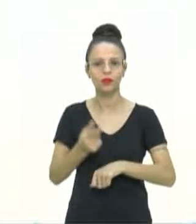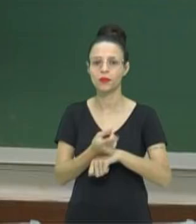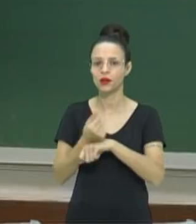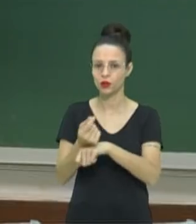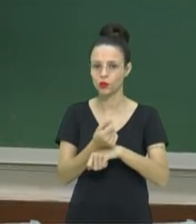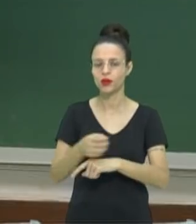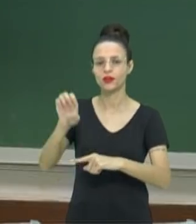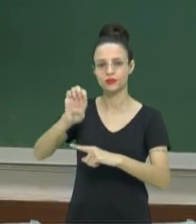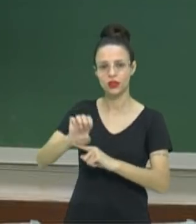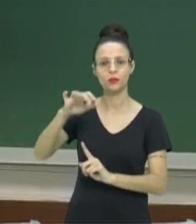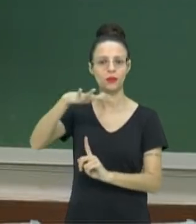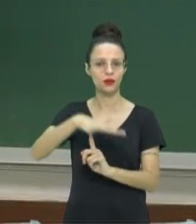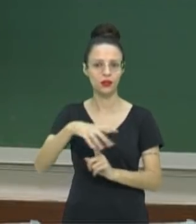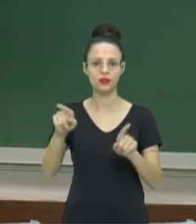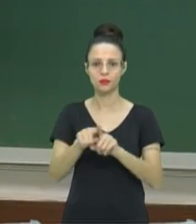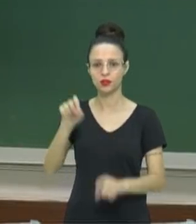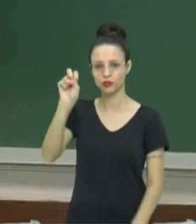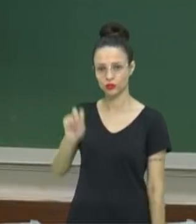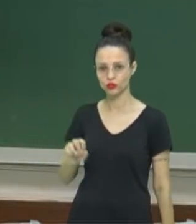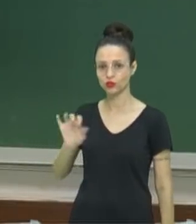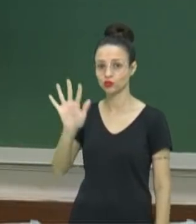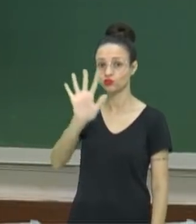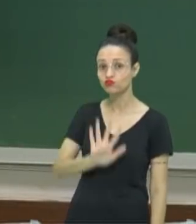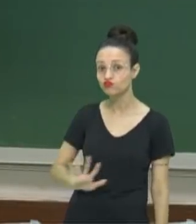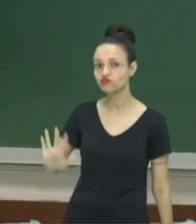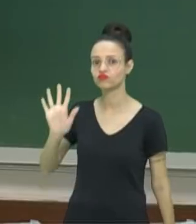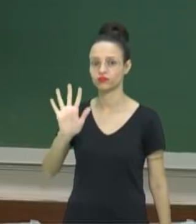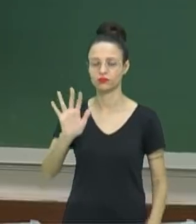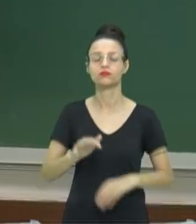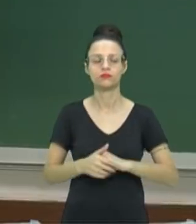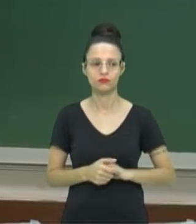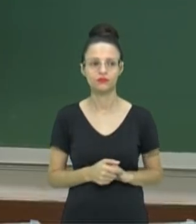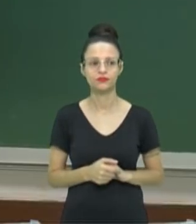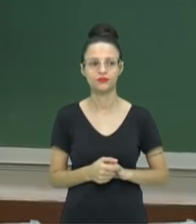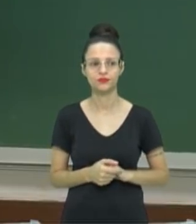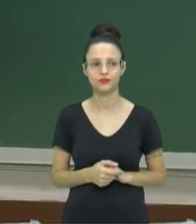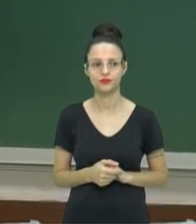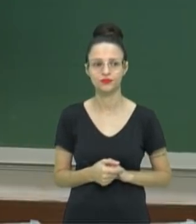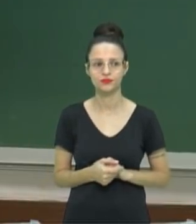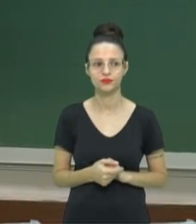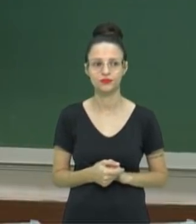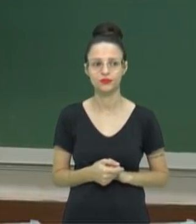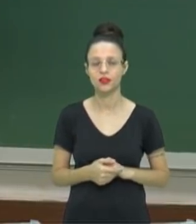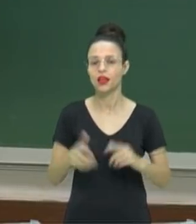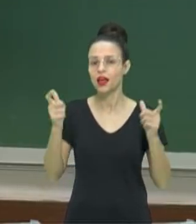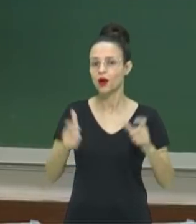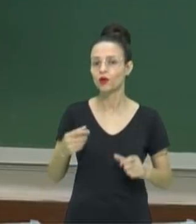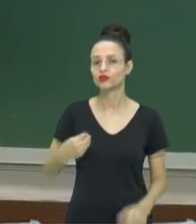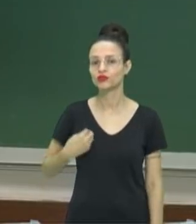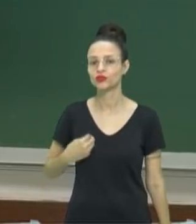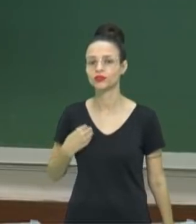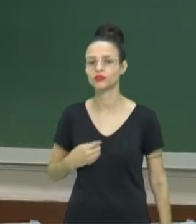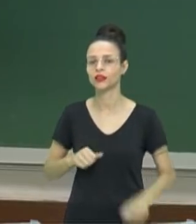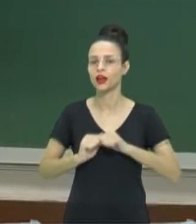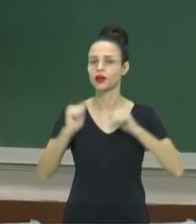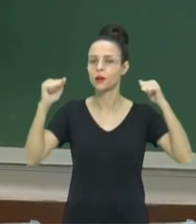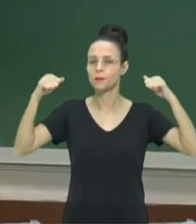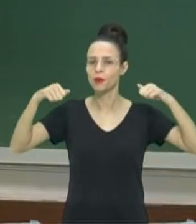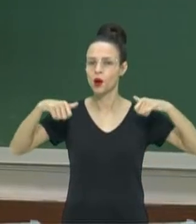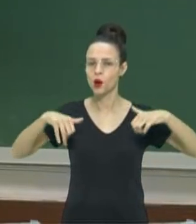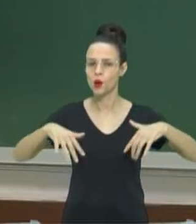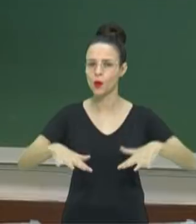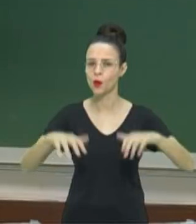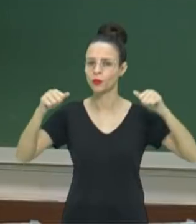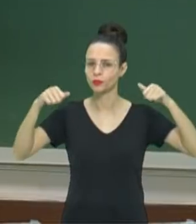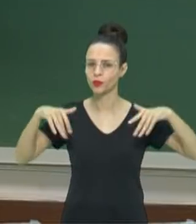do estado do Paraná e da região sul como um todo. Então, está ali ele identificado, né, onde estão as cataratas do Iguaçu, por